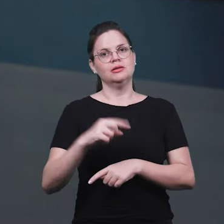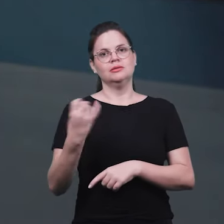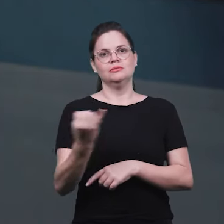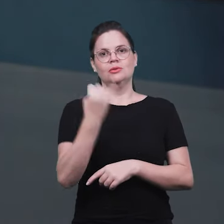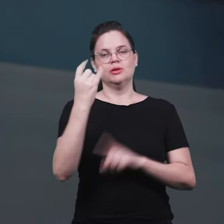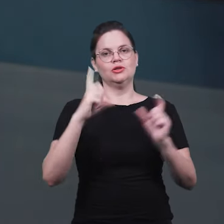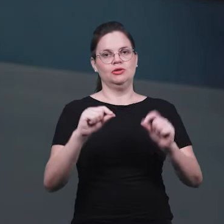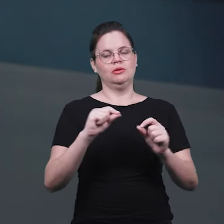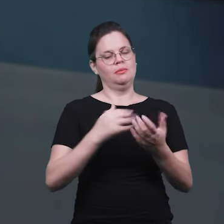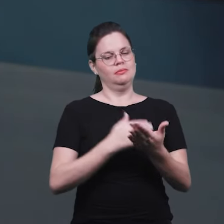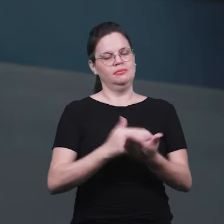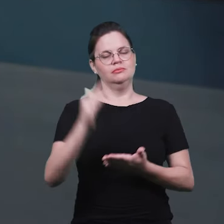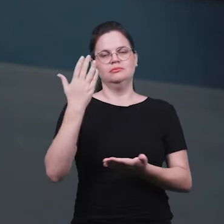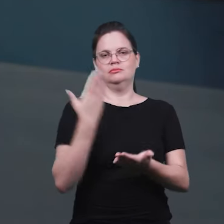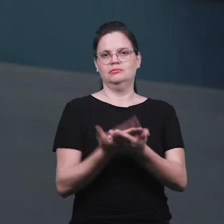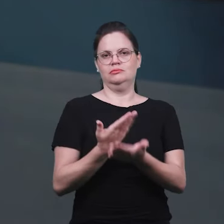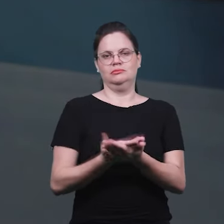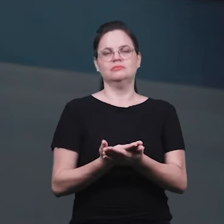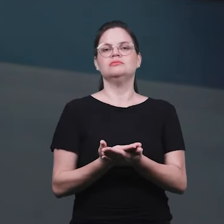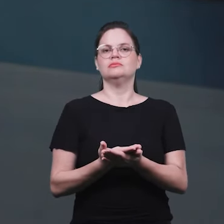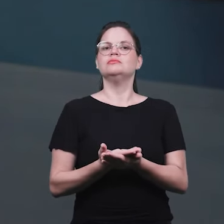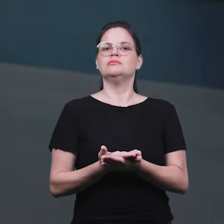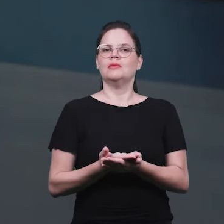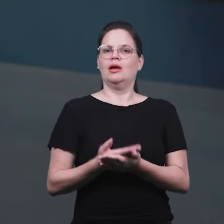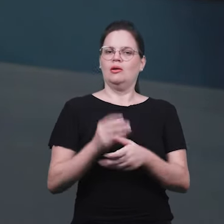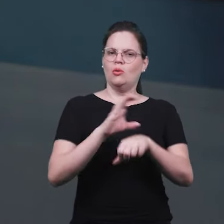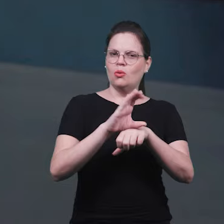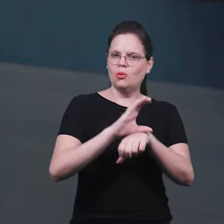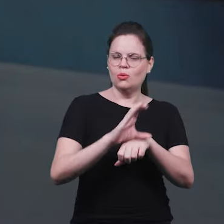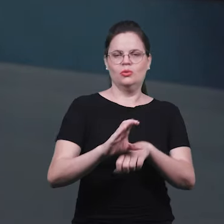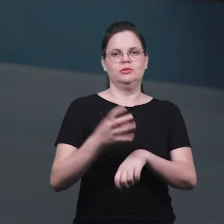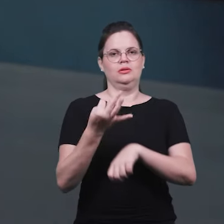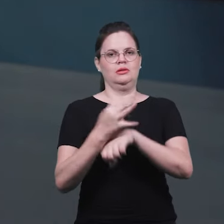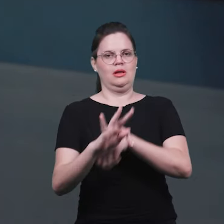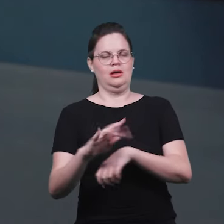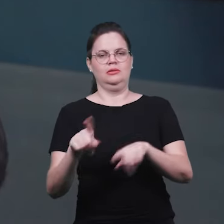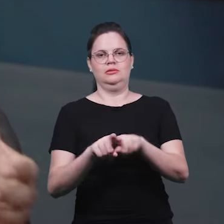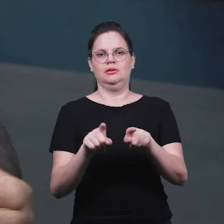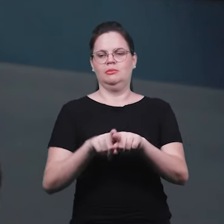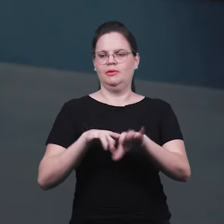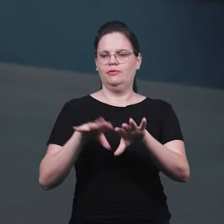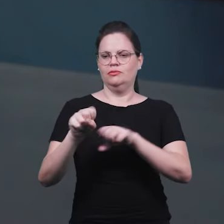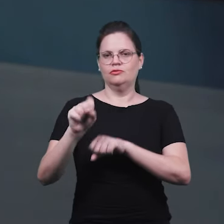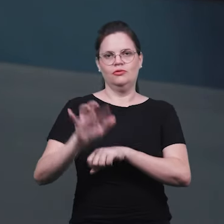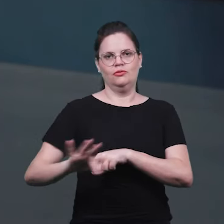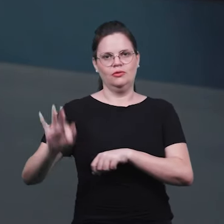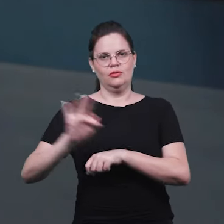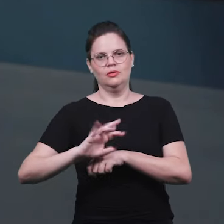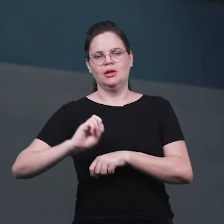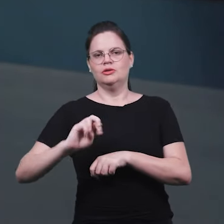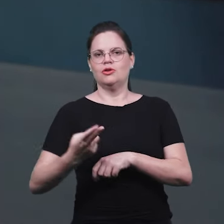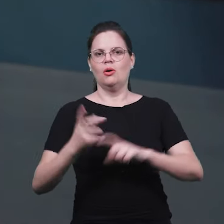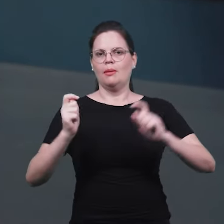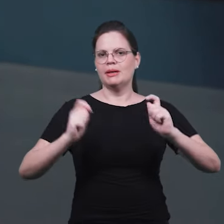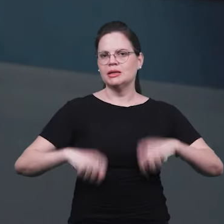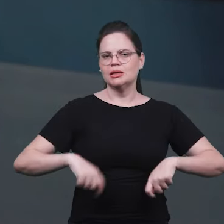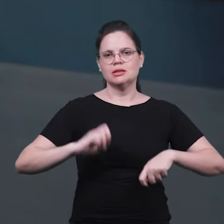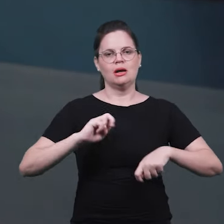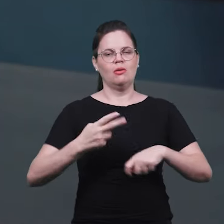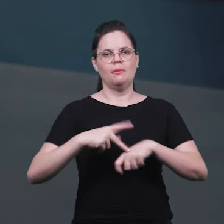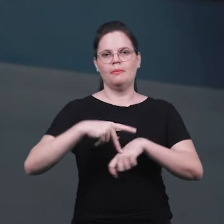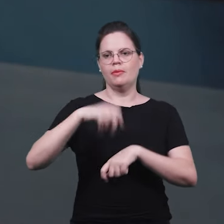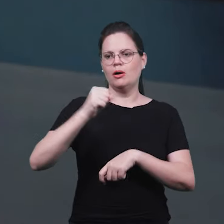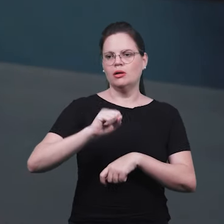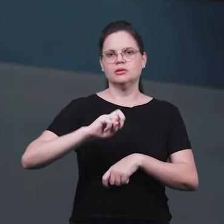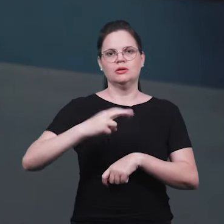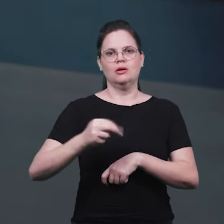qualificar. O fundamental é buscar um desses cursos técnicos, tecnólogos, um curso de capacitação, um curso de extensão, um curso